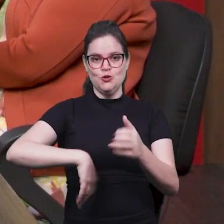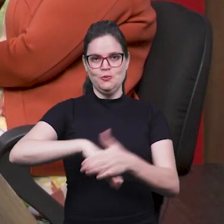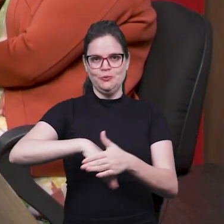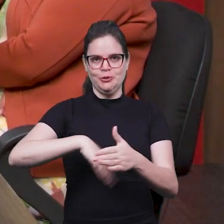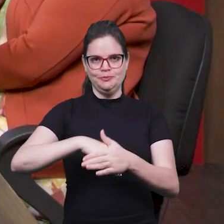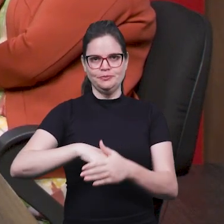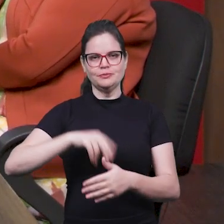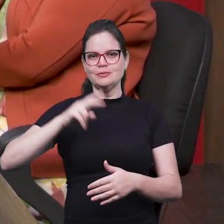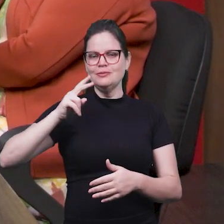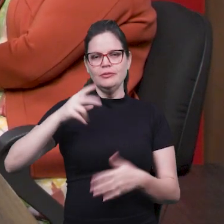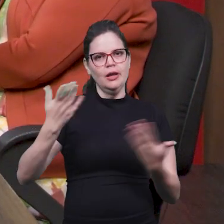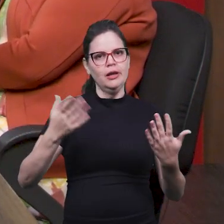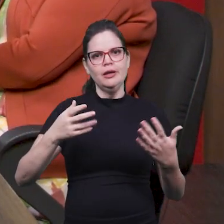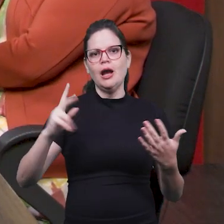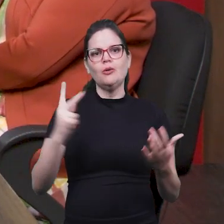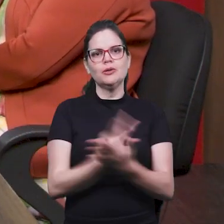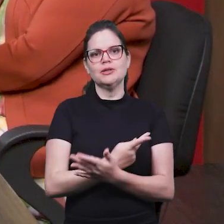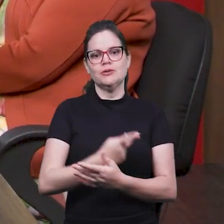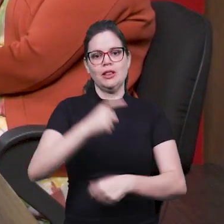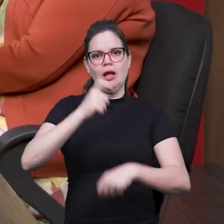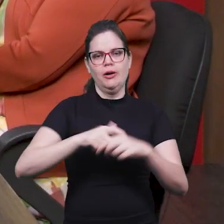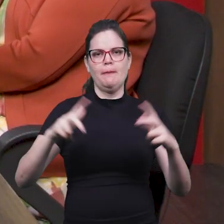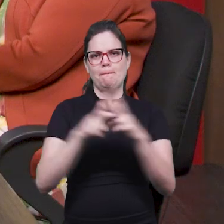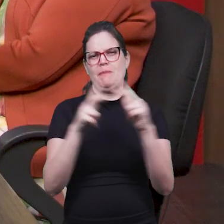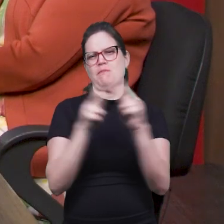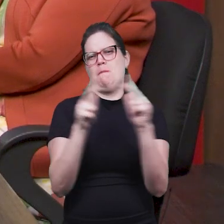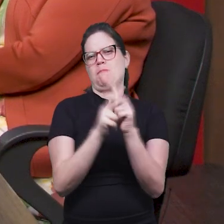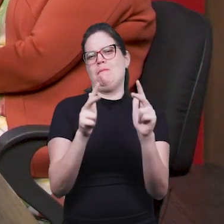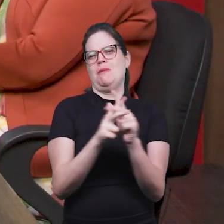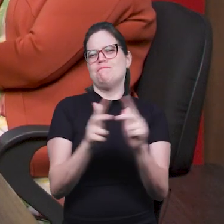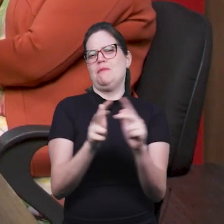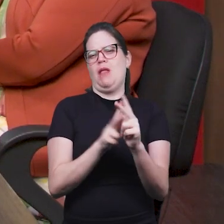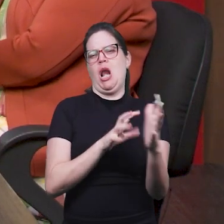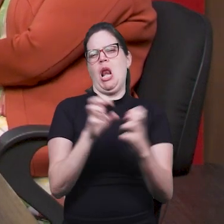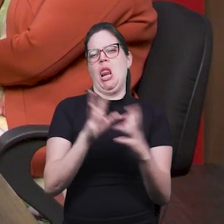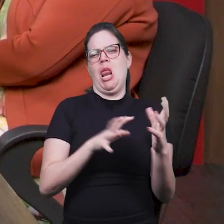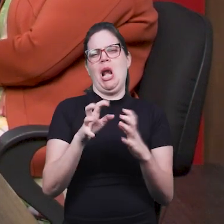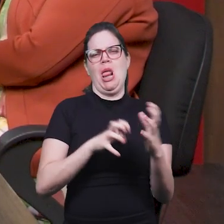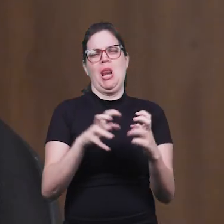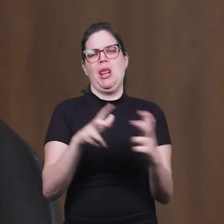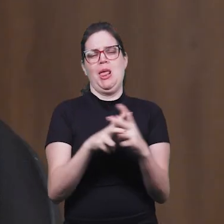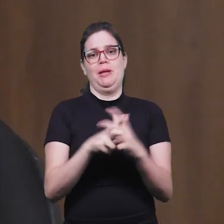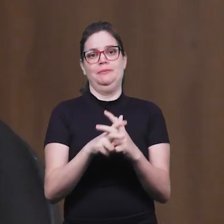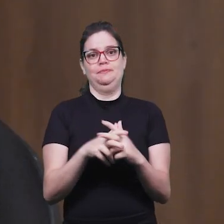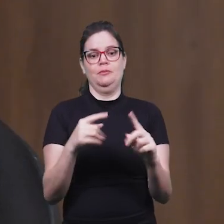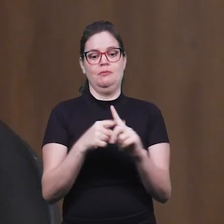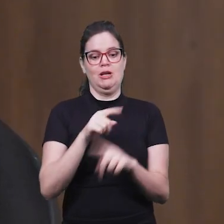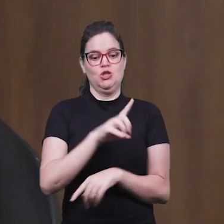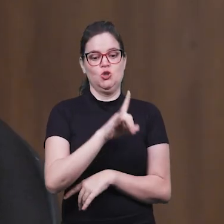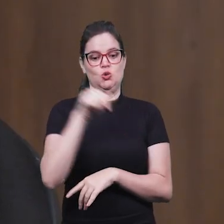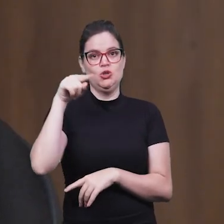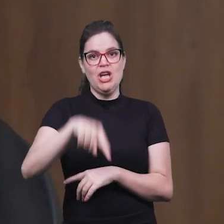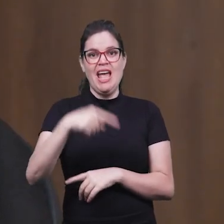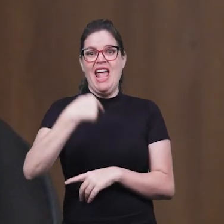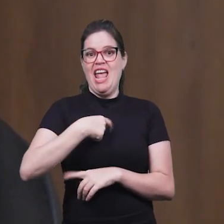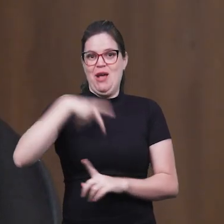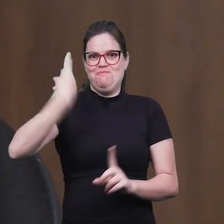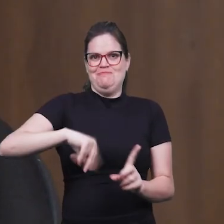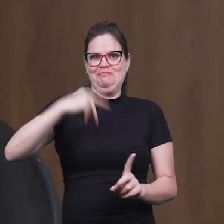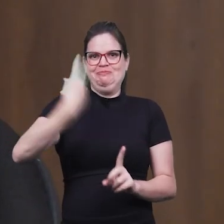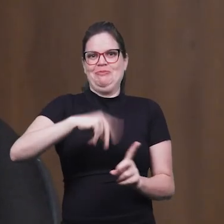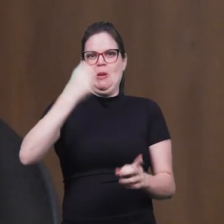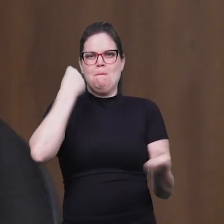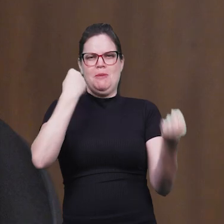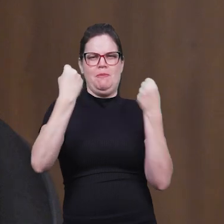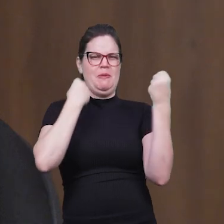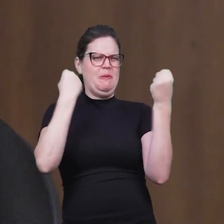briga. Mas eu brigava para valer. Só que nesse dia de briga, eu apanhei tanto.